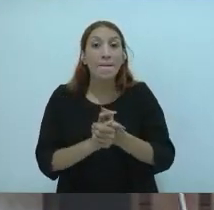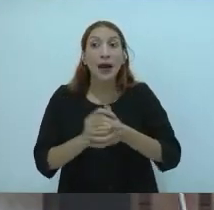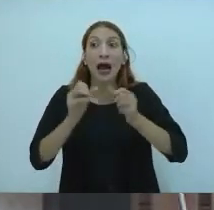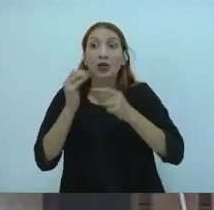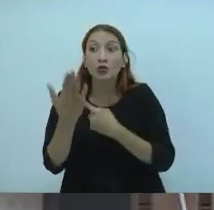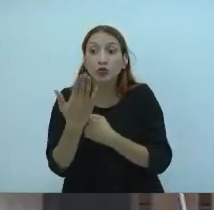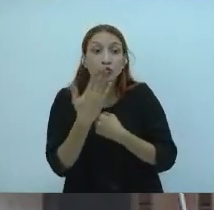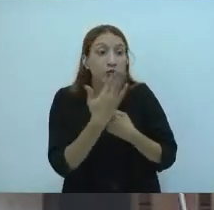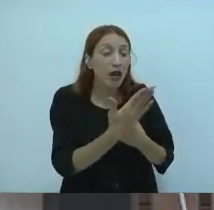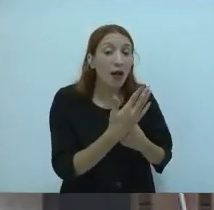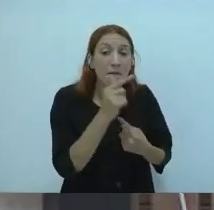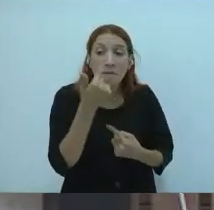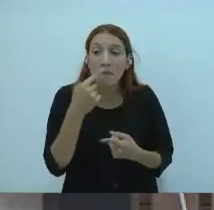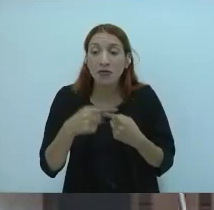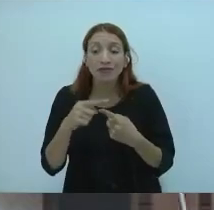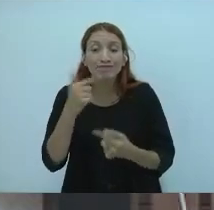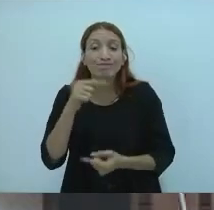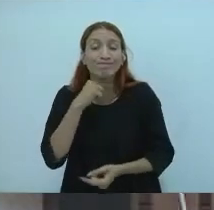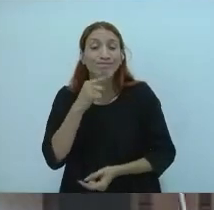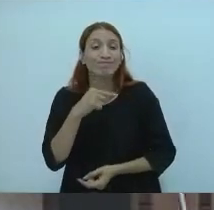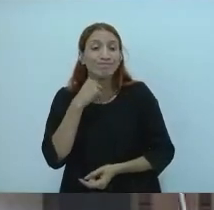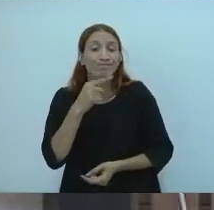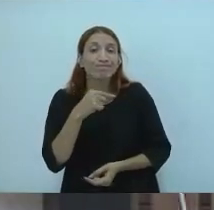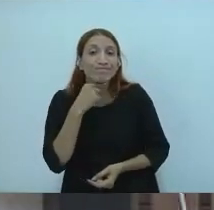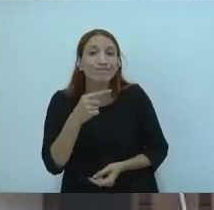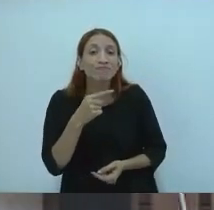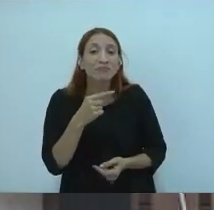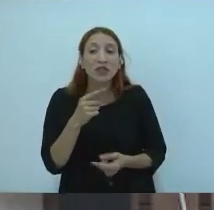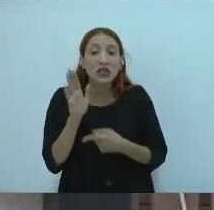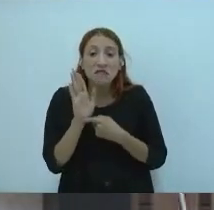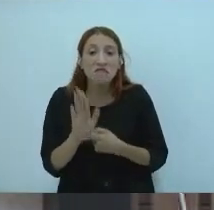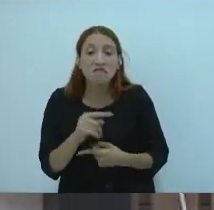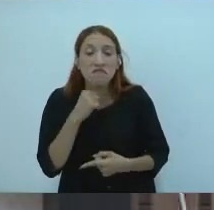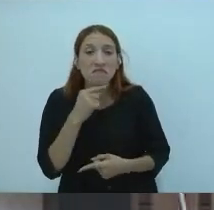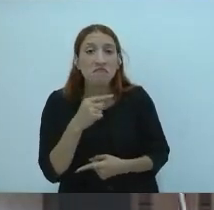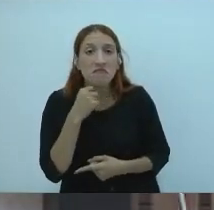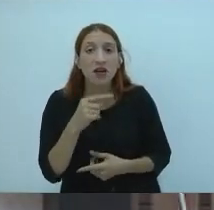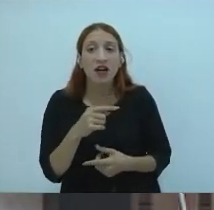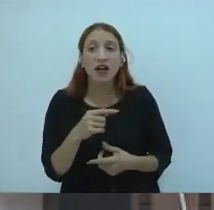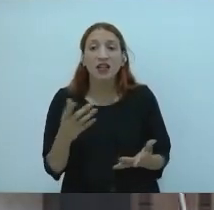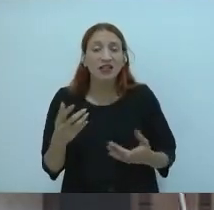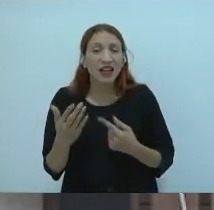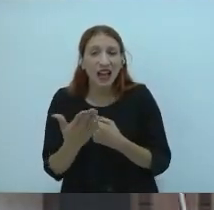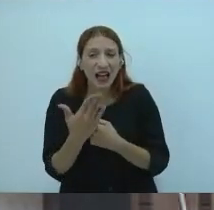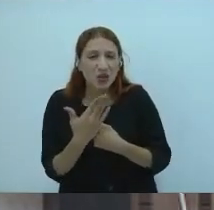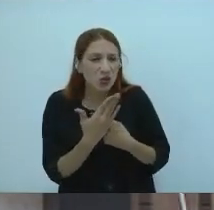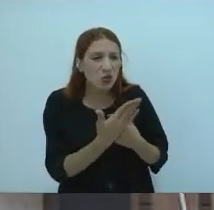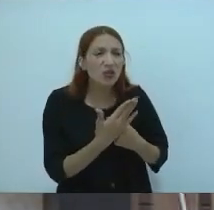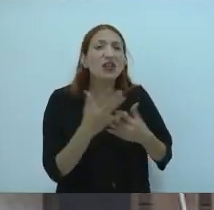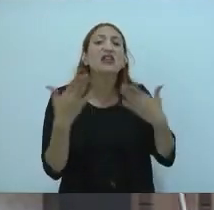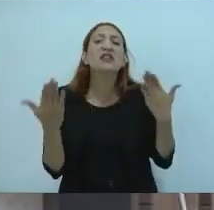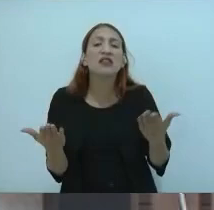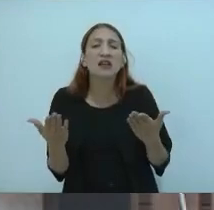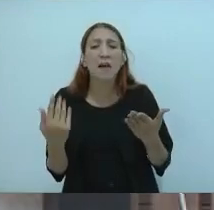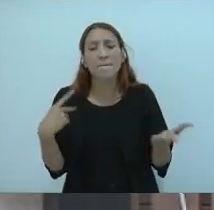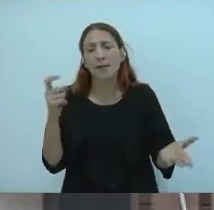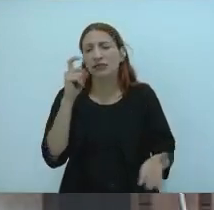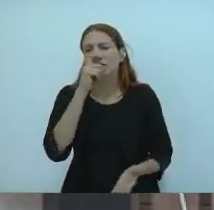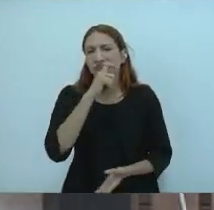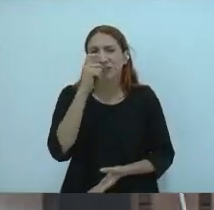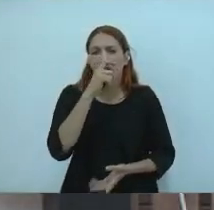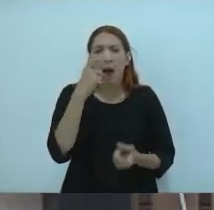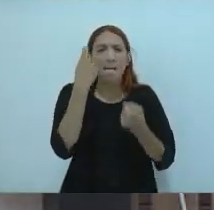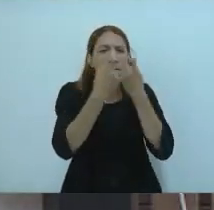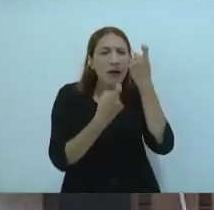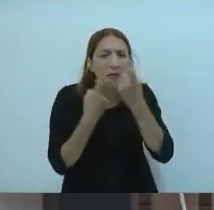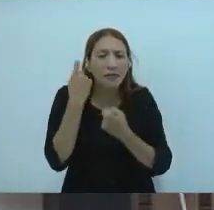Porque não são assistidos por nenhum poder não venha me dizer que são assistidos que é mentira não há